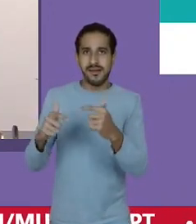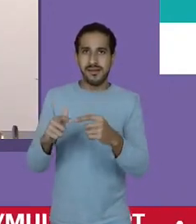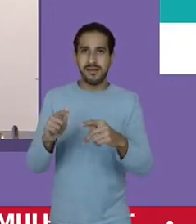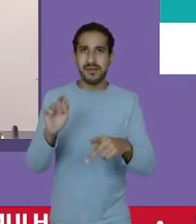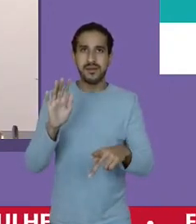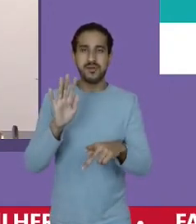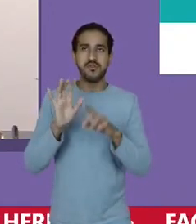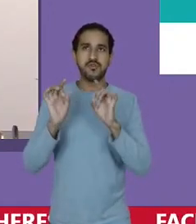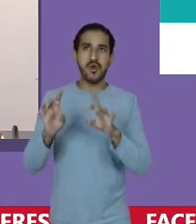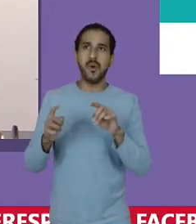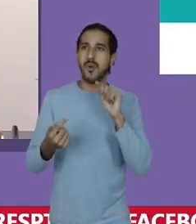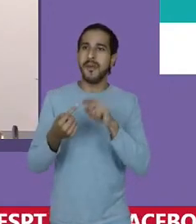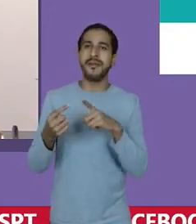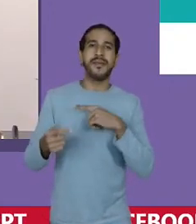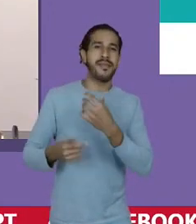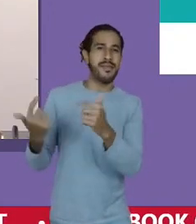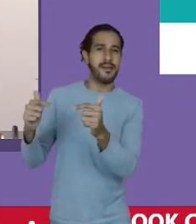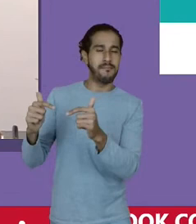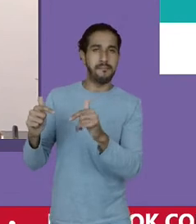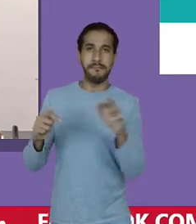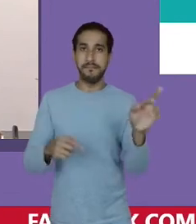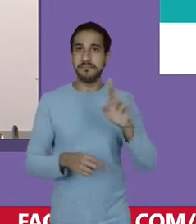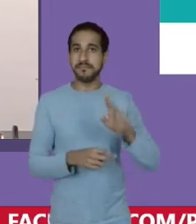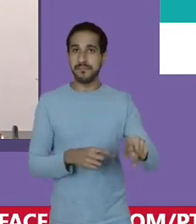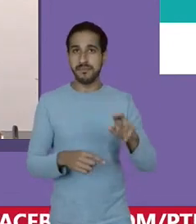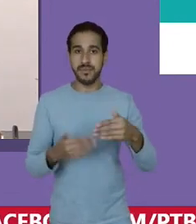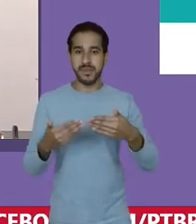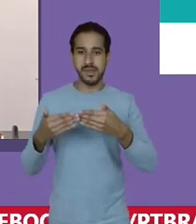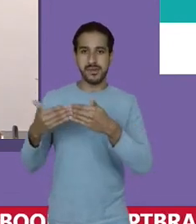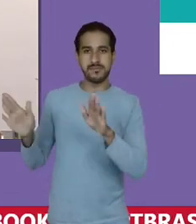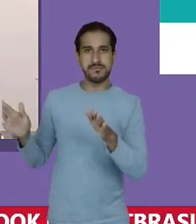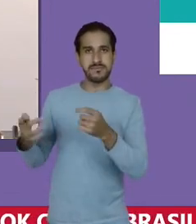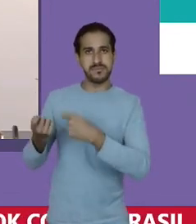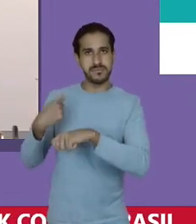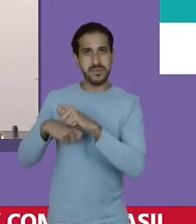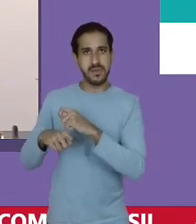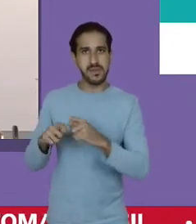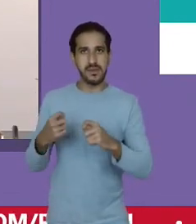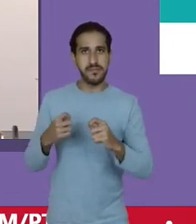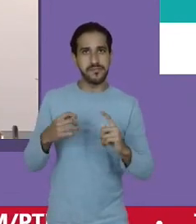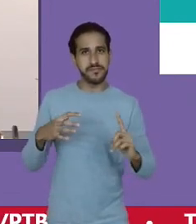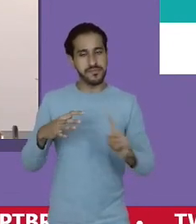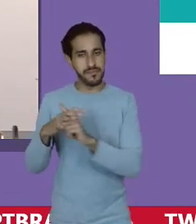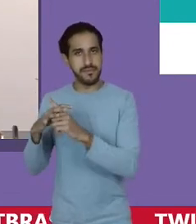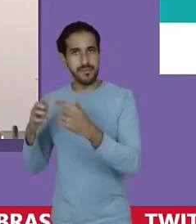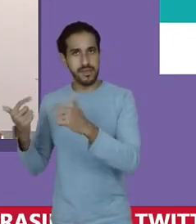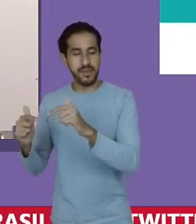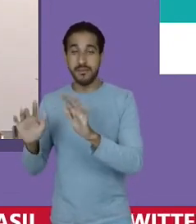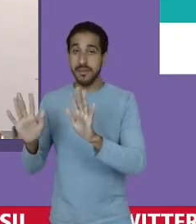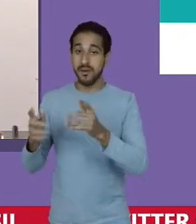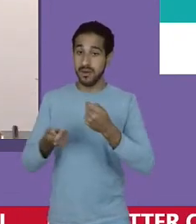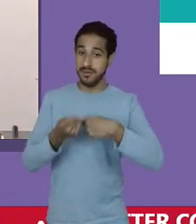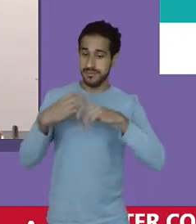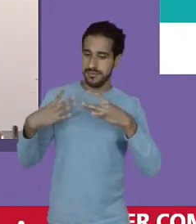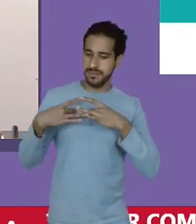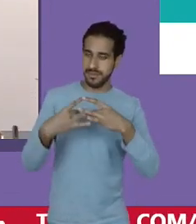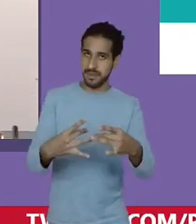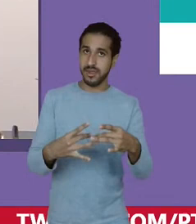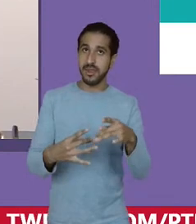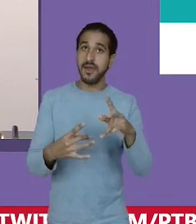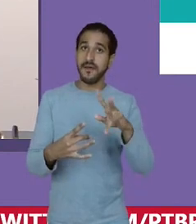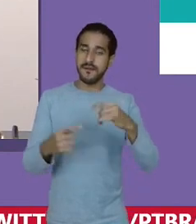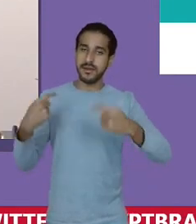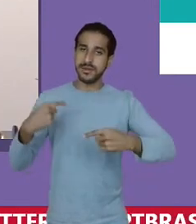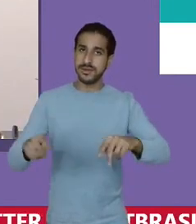por gerar trabalho, não é abertura de mercado por se inserir em mercado. A economia solidária vai fazer, inclusive,